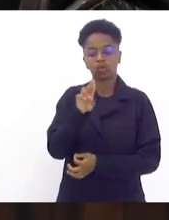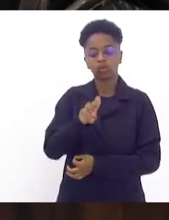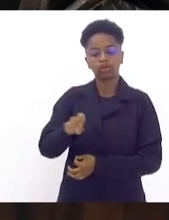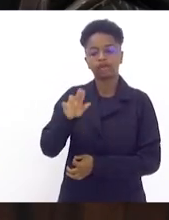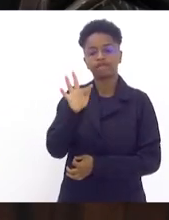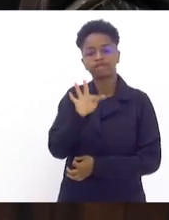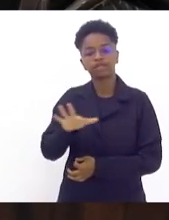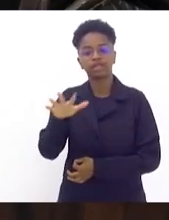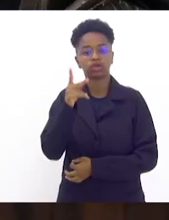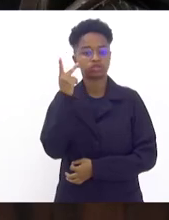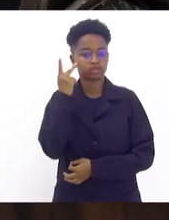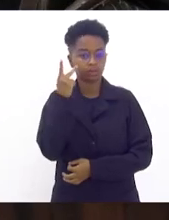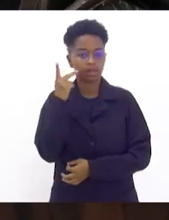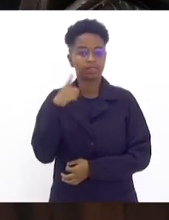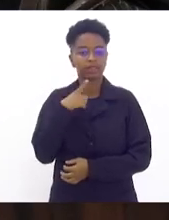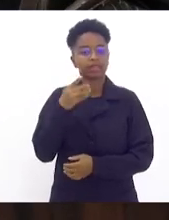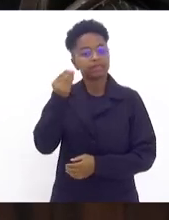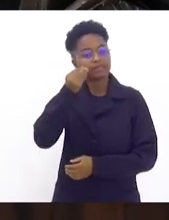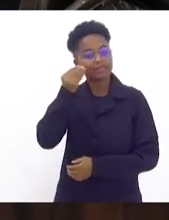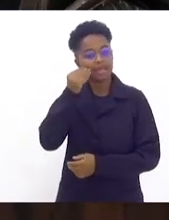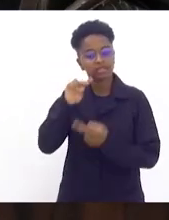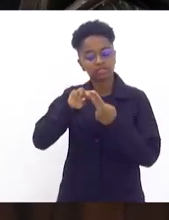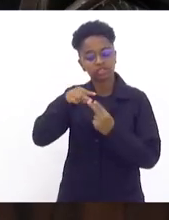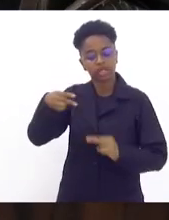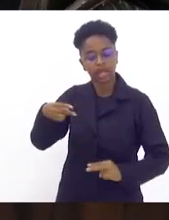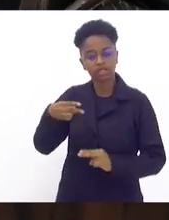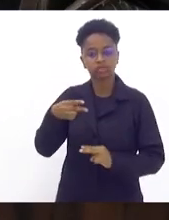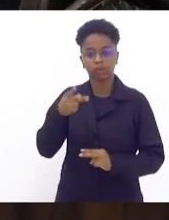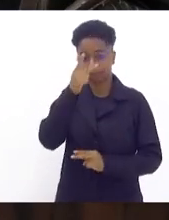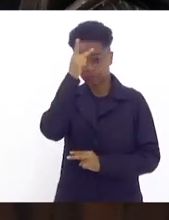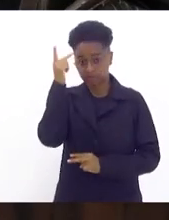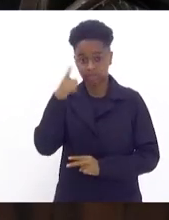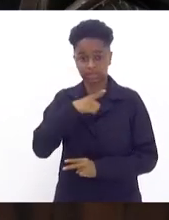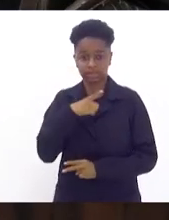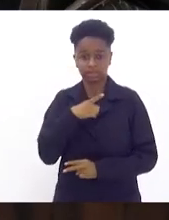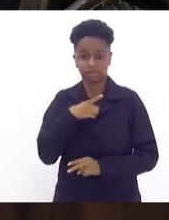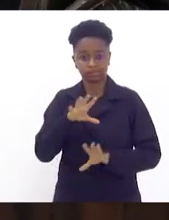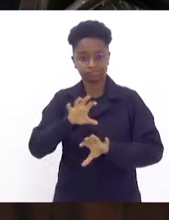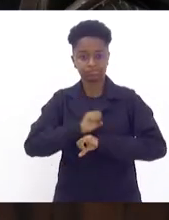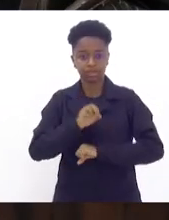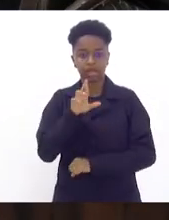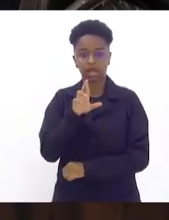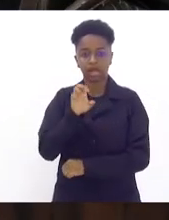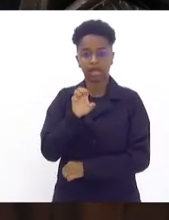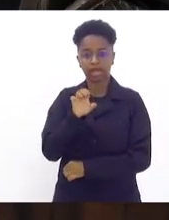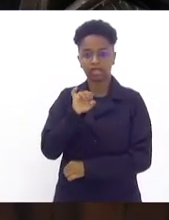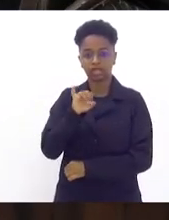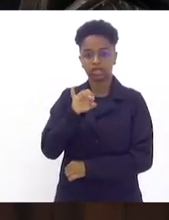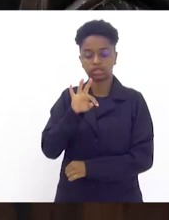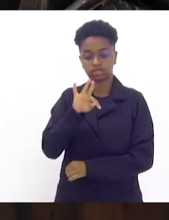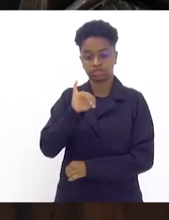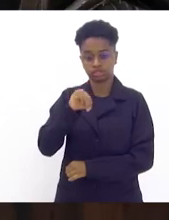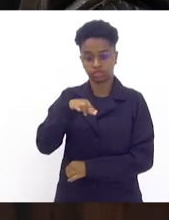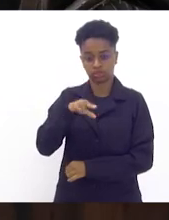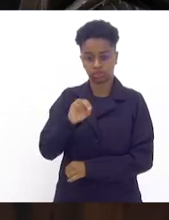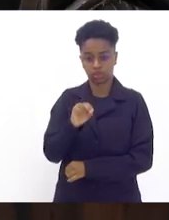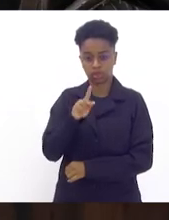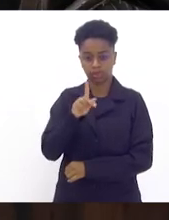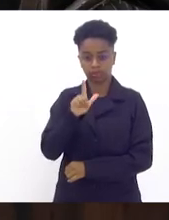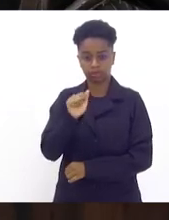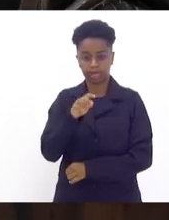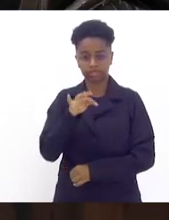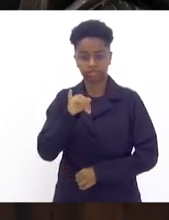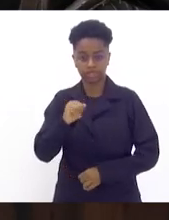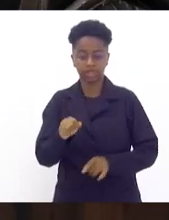realização do teste de sequenciamento genético aos pacientes com retinopatia. Parecer já Pareceres da Comissão de